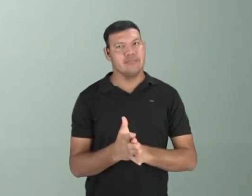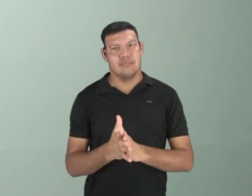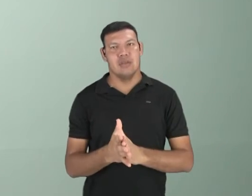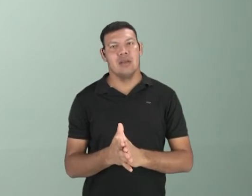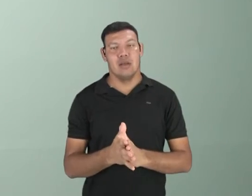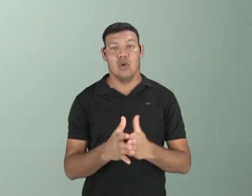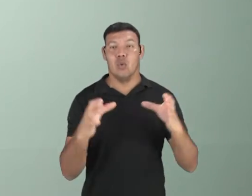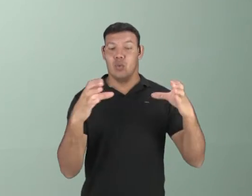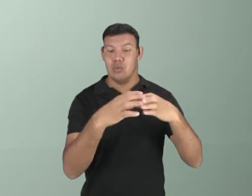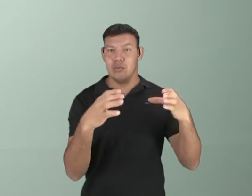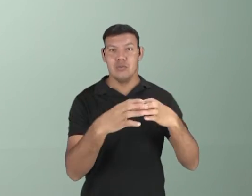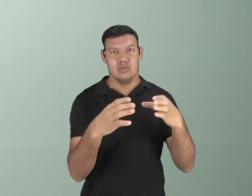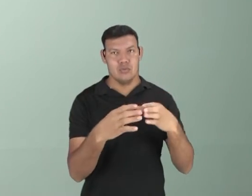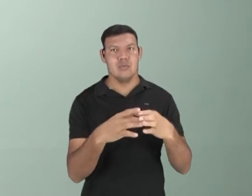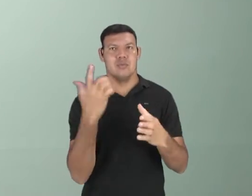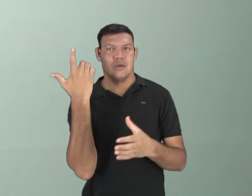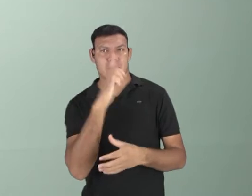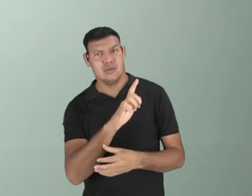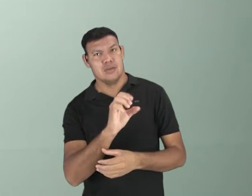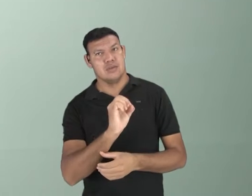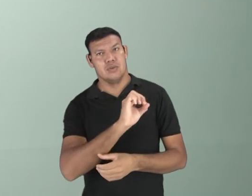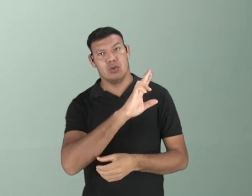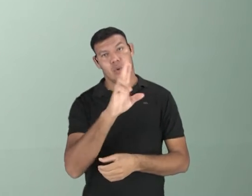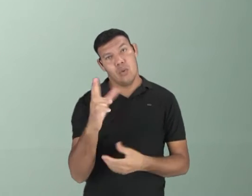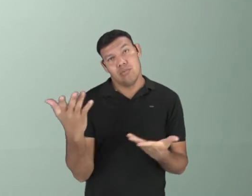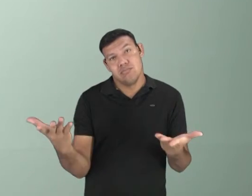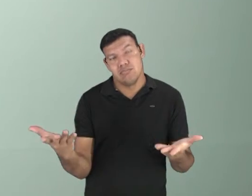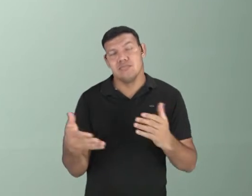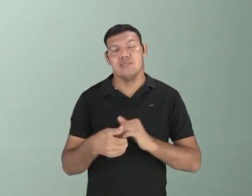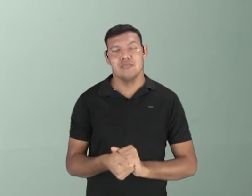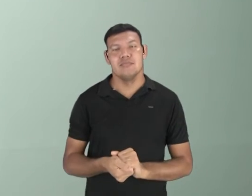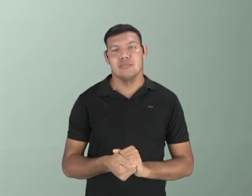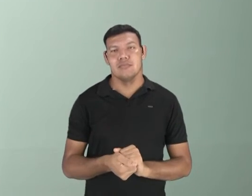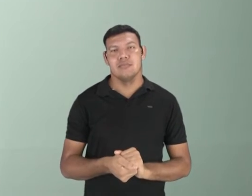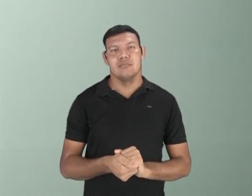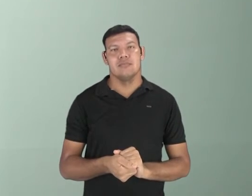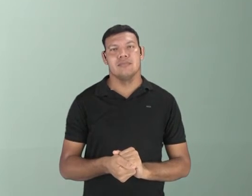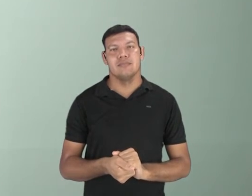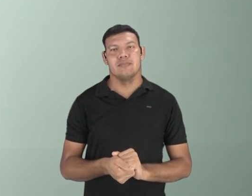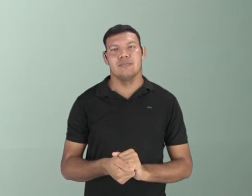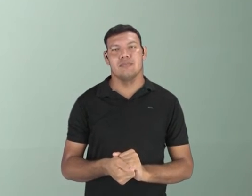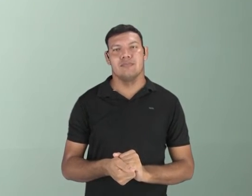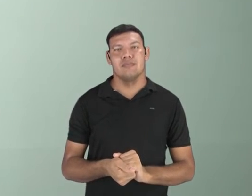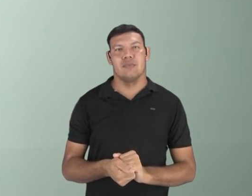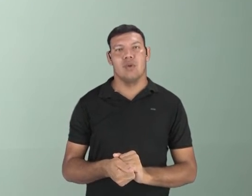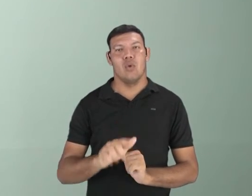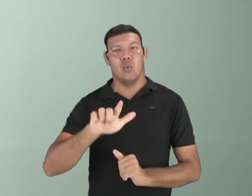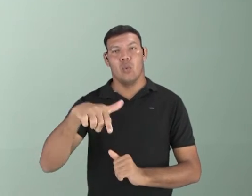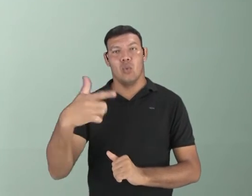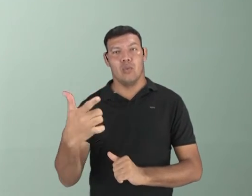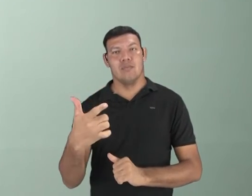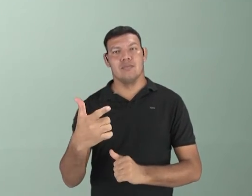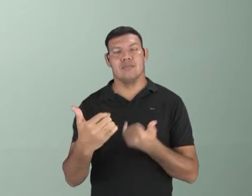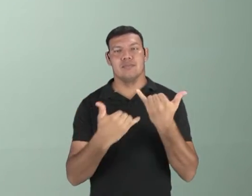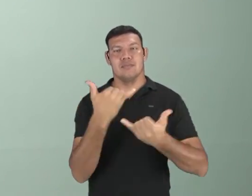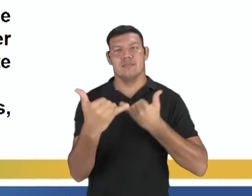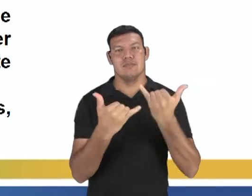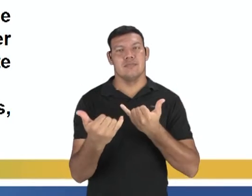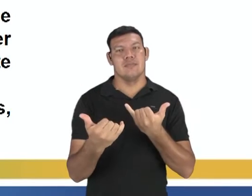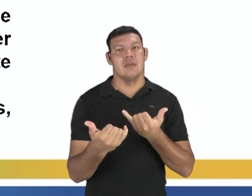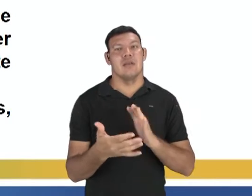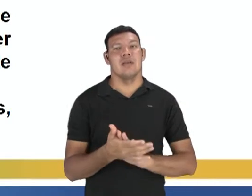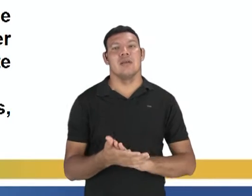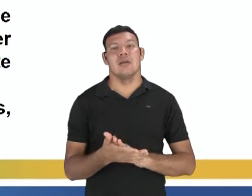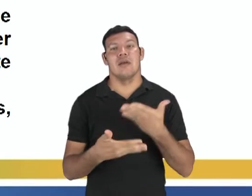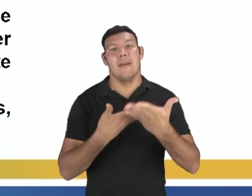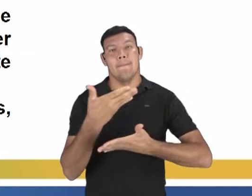ou ninguém executa a tarefa, galerinha? Por isso do nome cooperativo, tá? Vamos ver mais um esporte cooperativo?